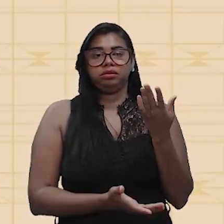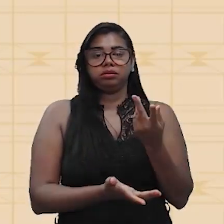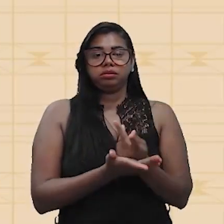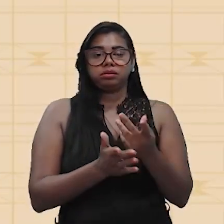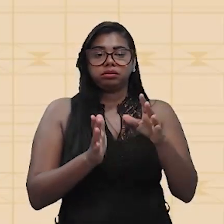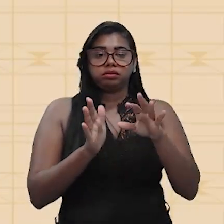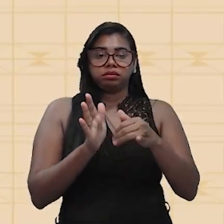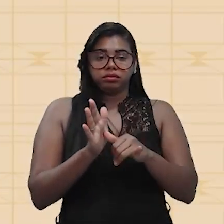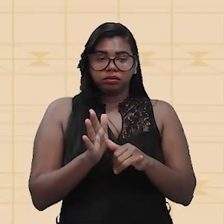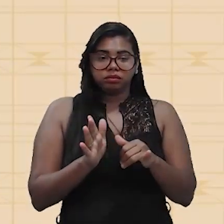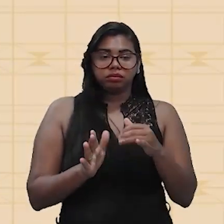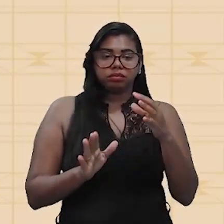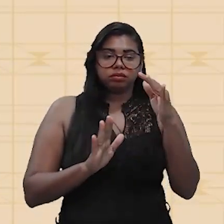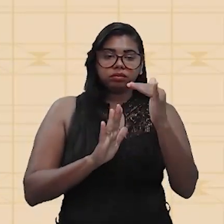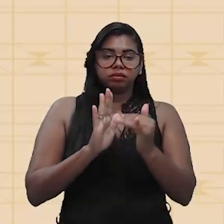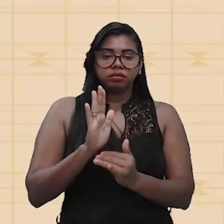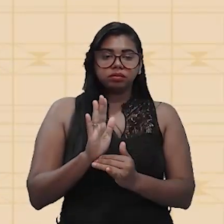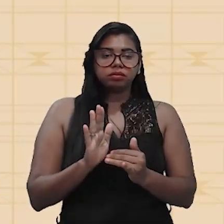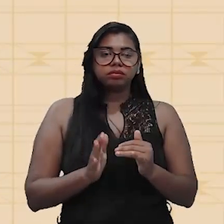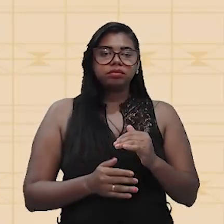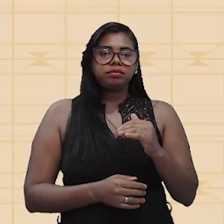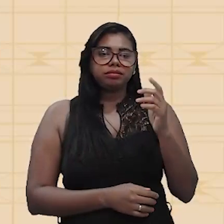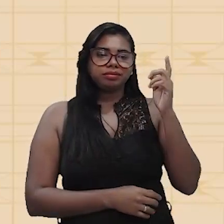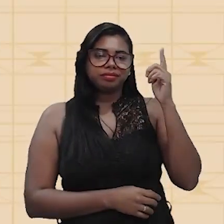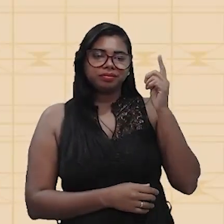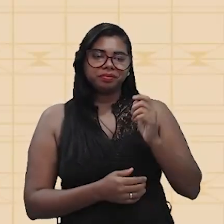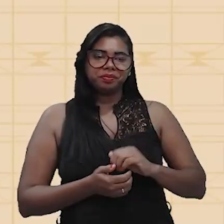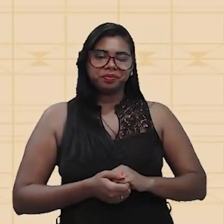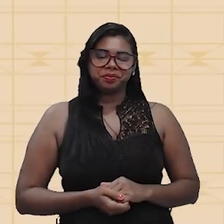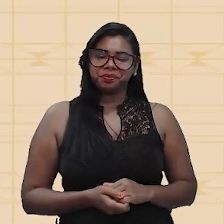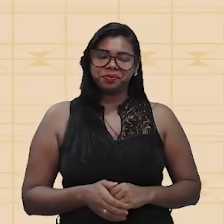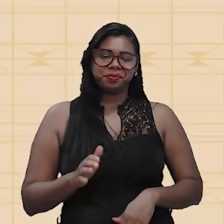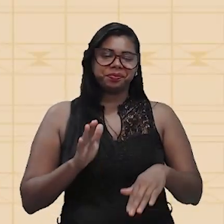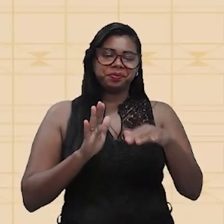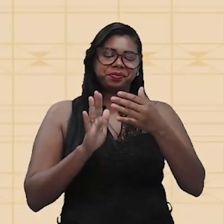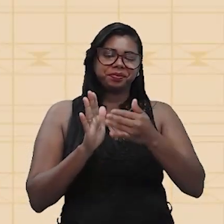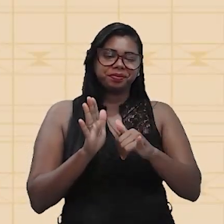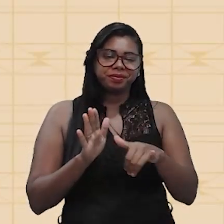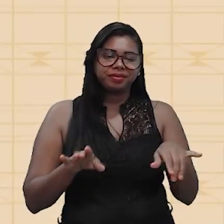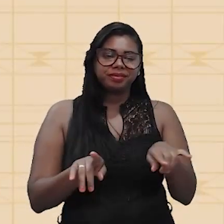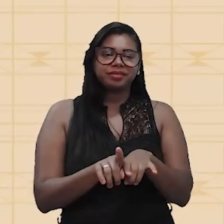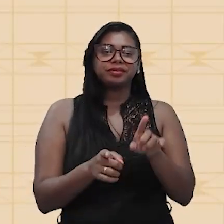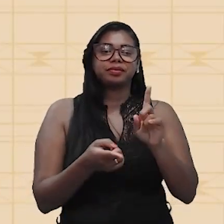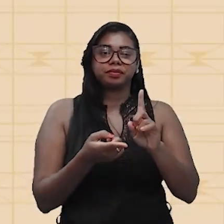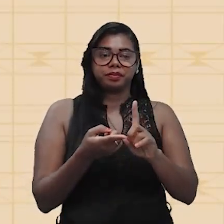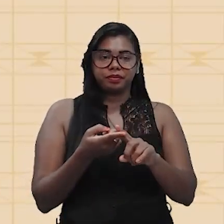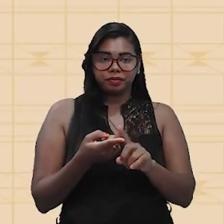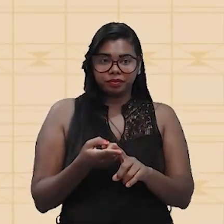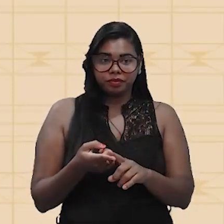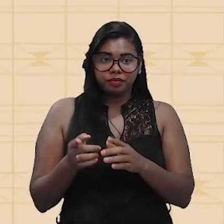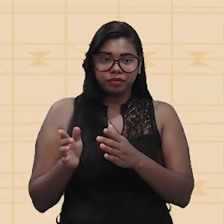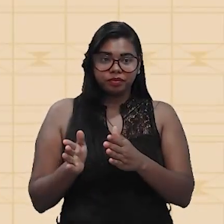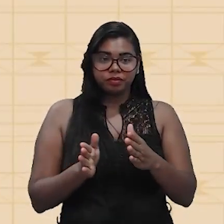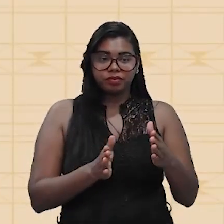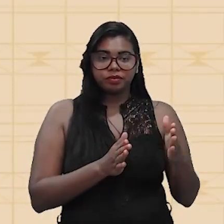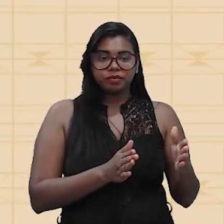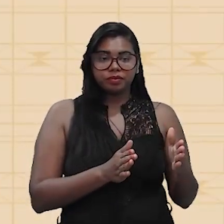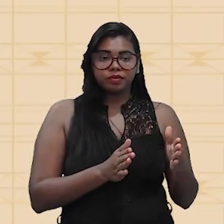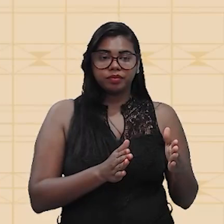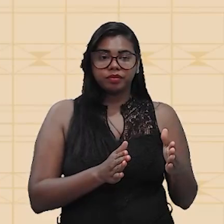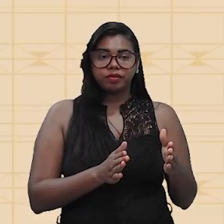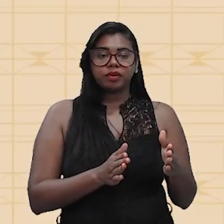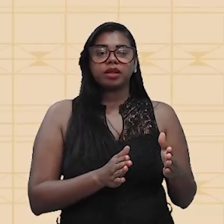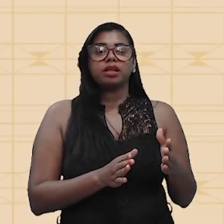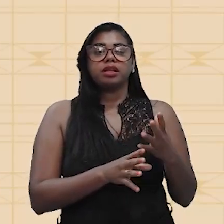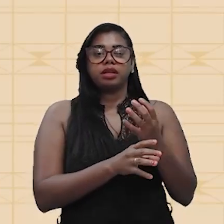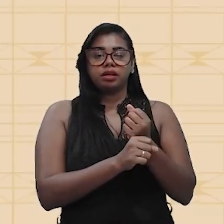presta atenção na minha língua, resistores, quando eles estão em paralelo e se os valores são iguais, você pega